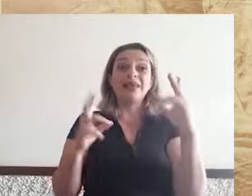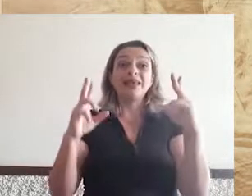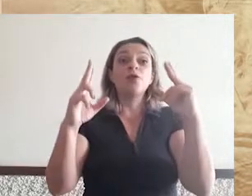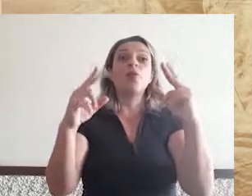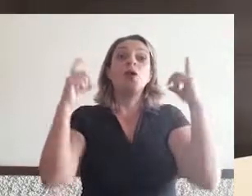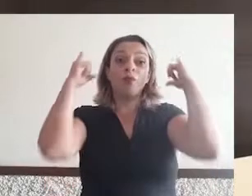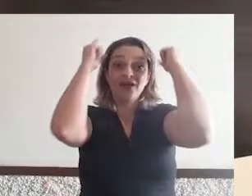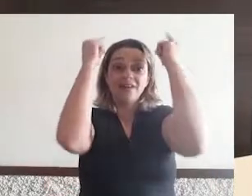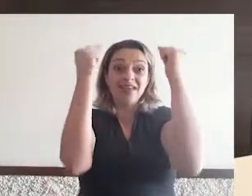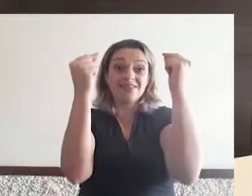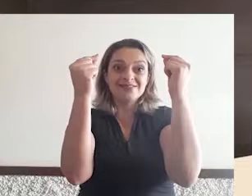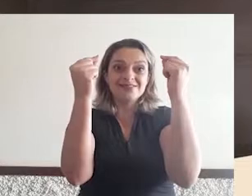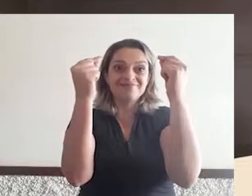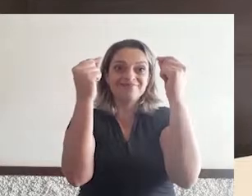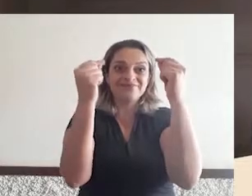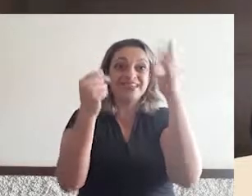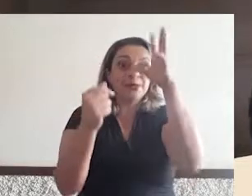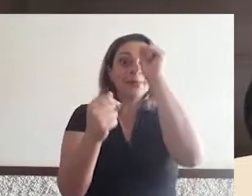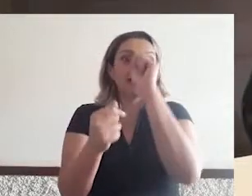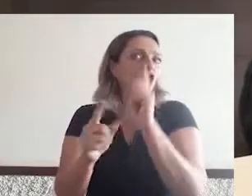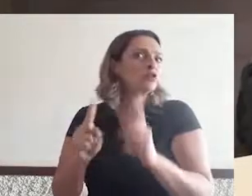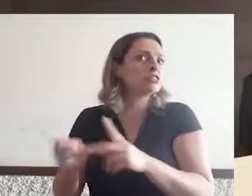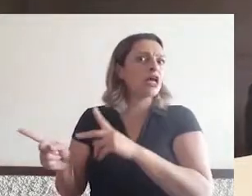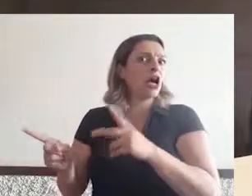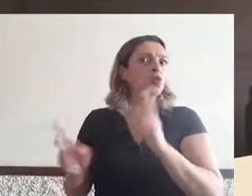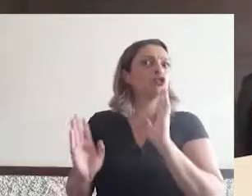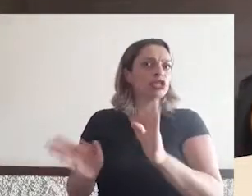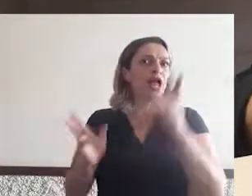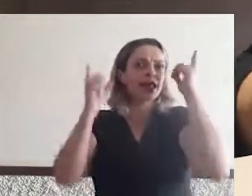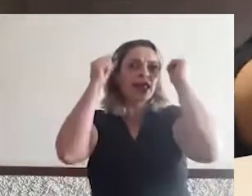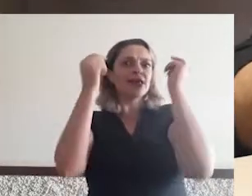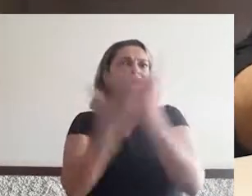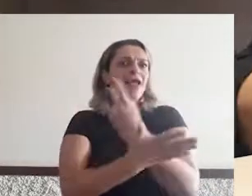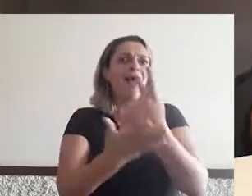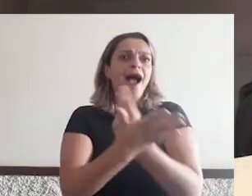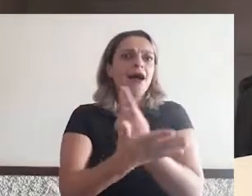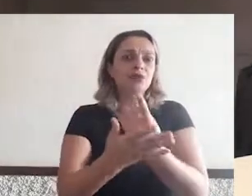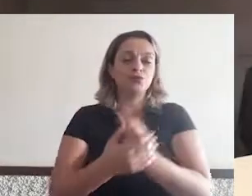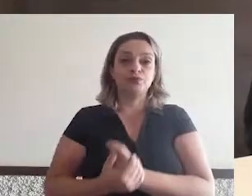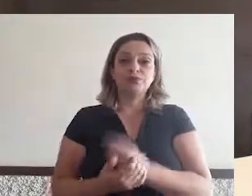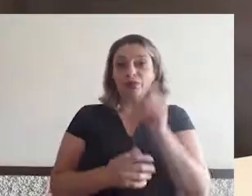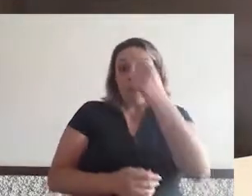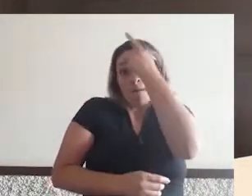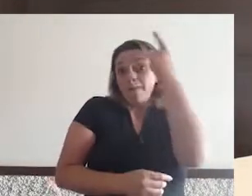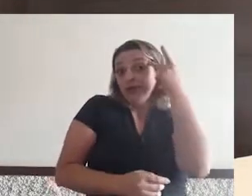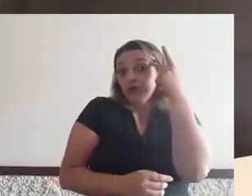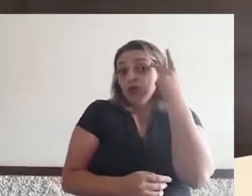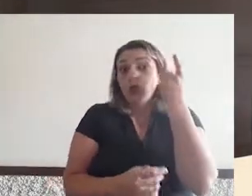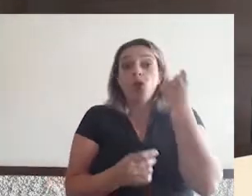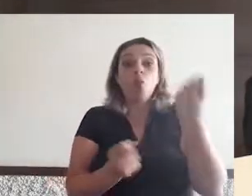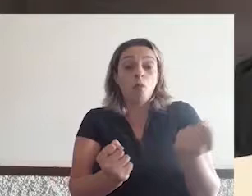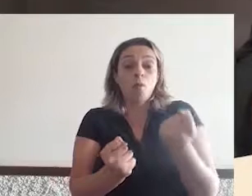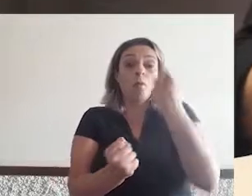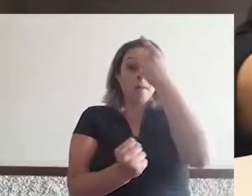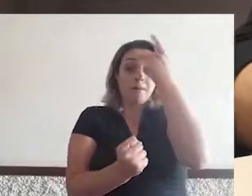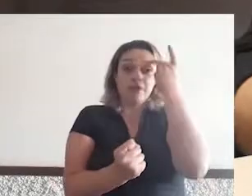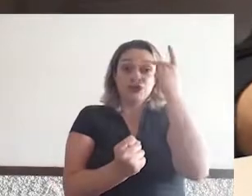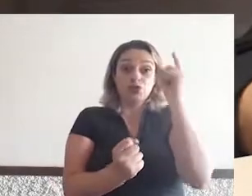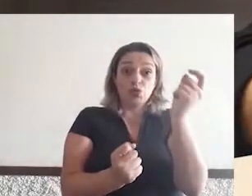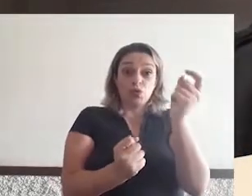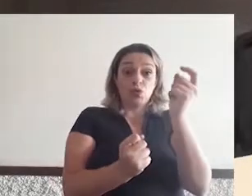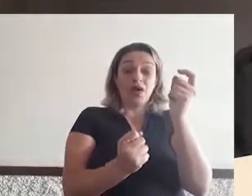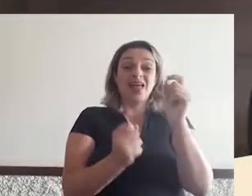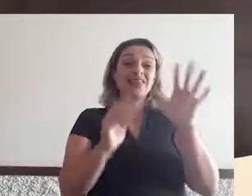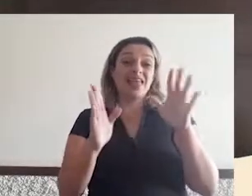Grécia. Nesse momento, procuram então instituir alguém de todos os poderes, sem que esse